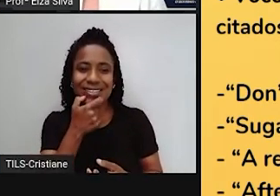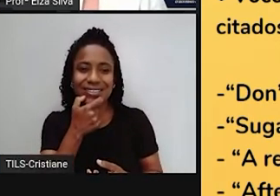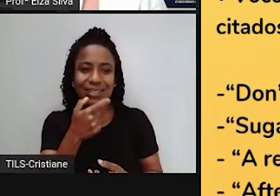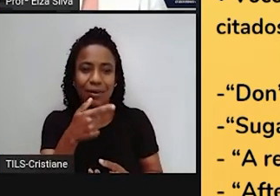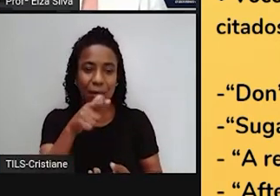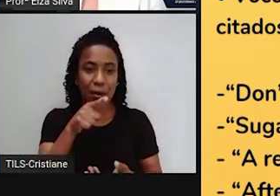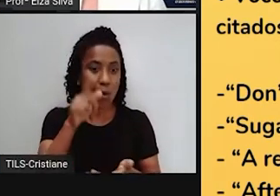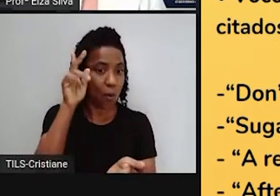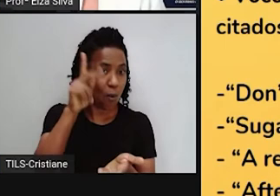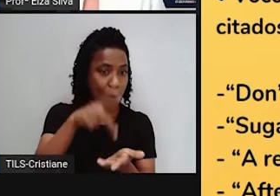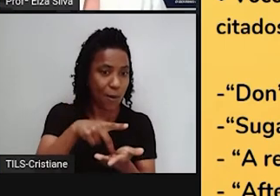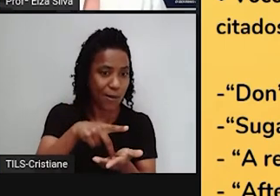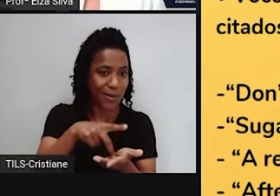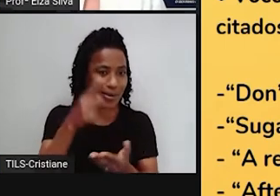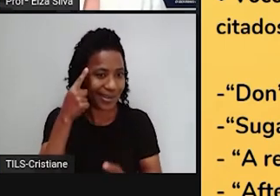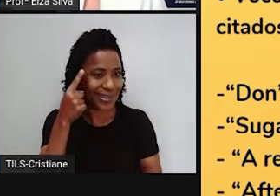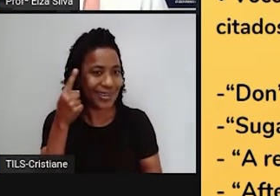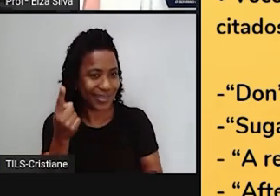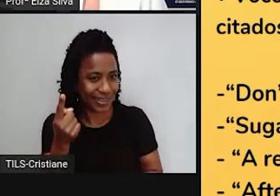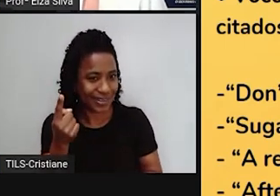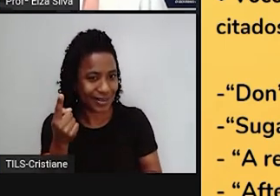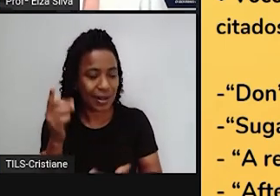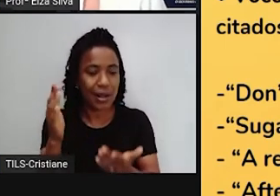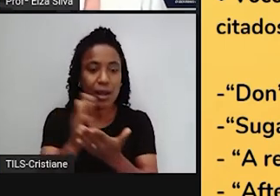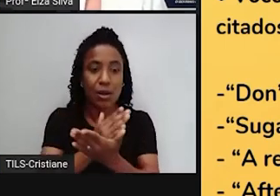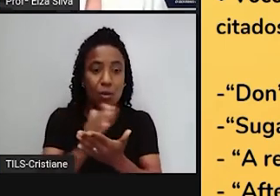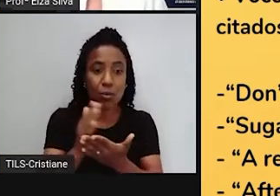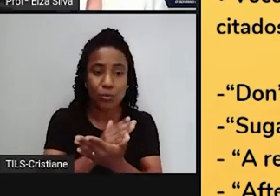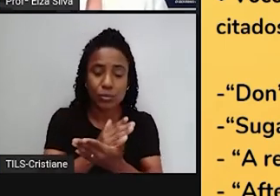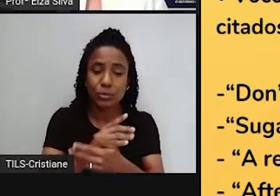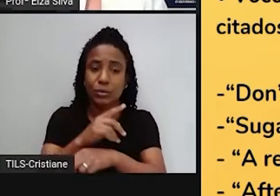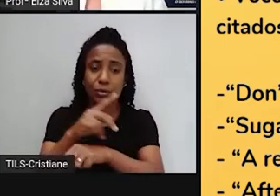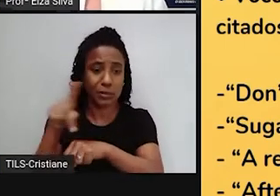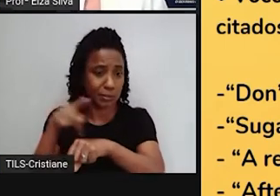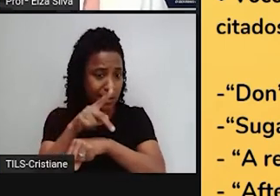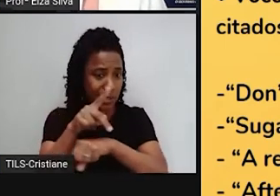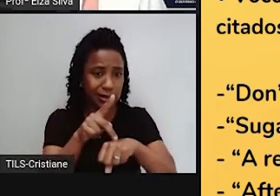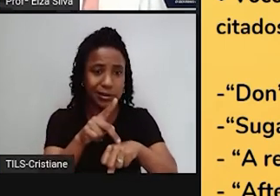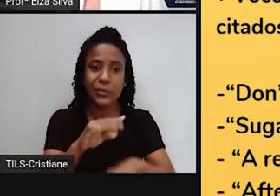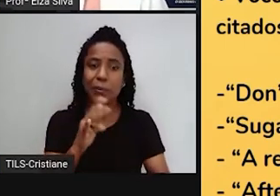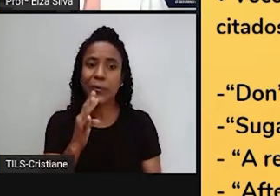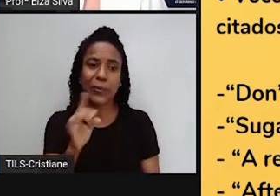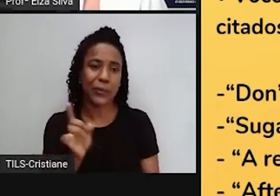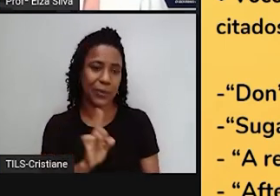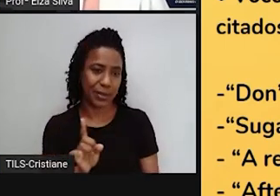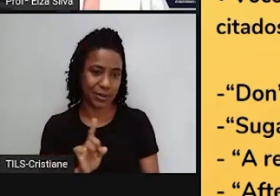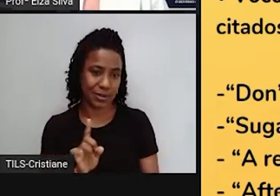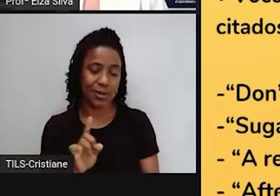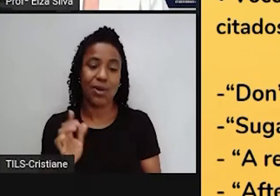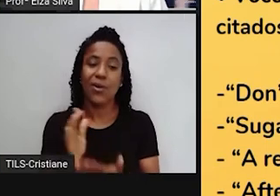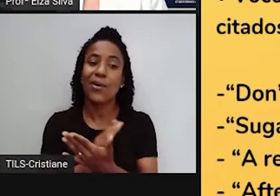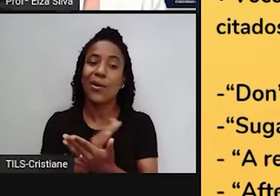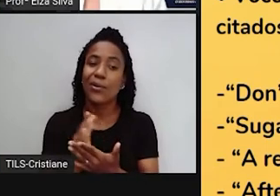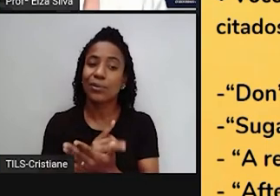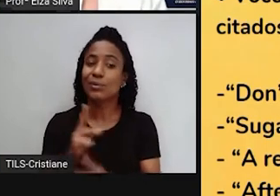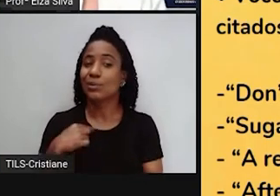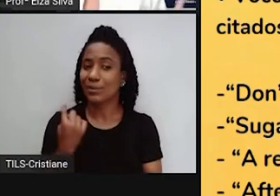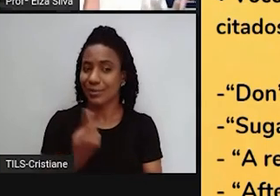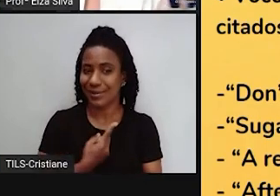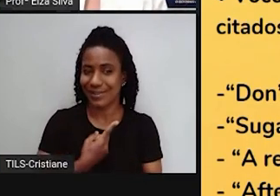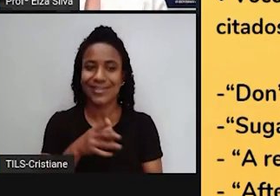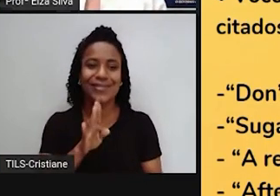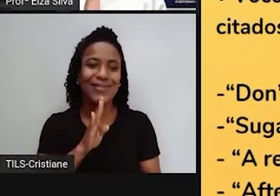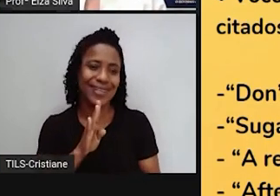até disse para vocês que tinha alguns países que nós não conhecíamos. Outros são mais naturais, porque a